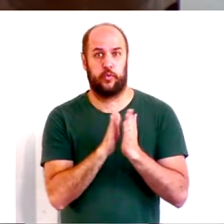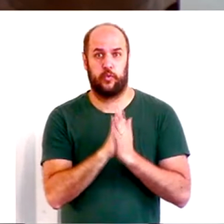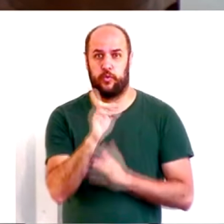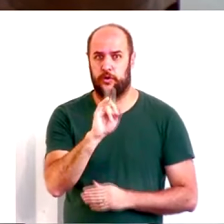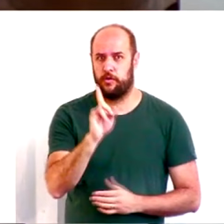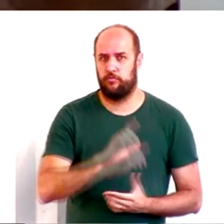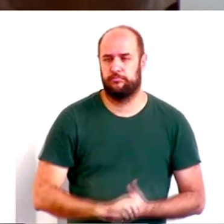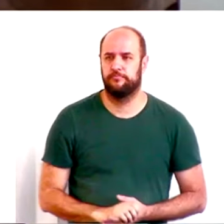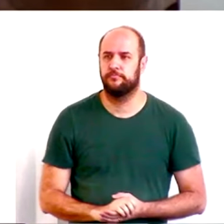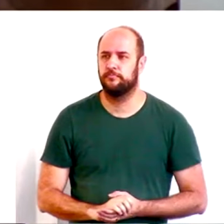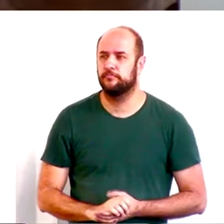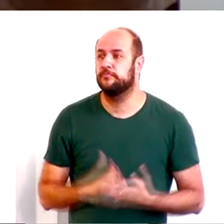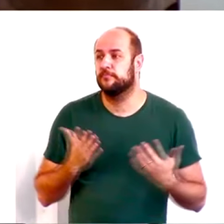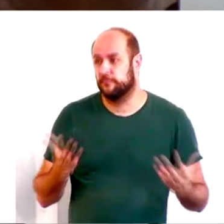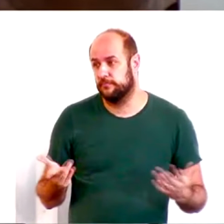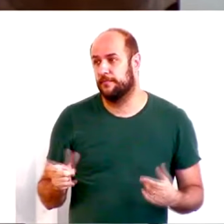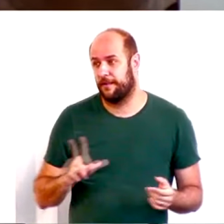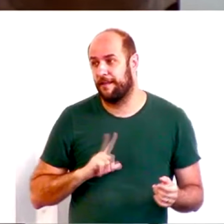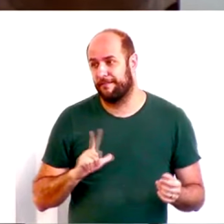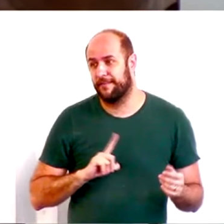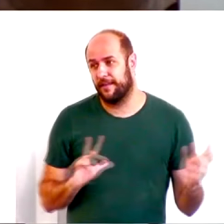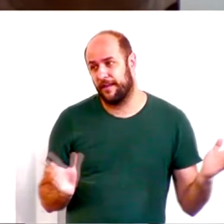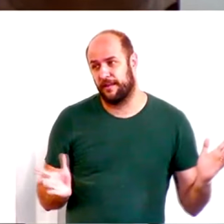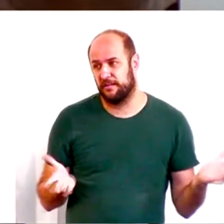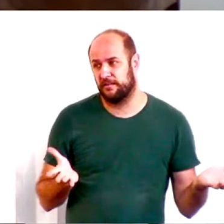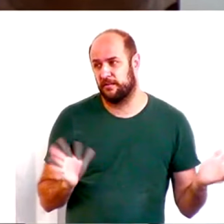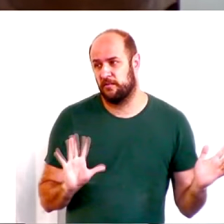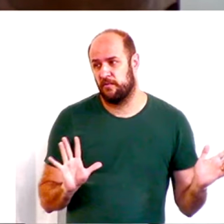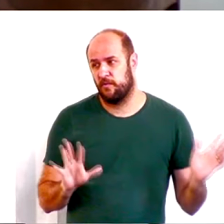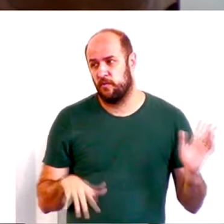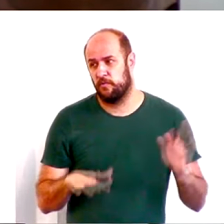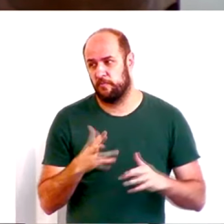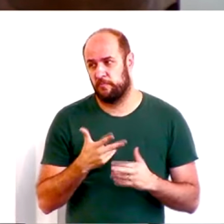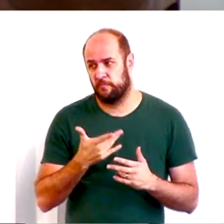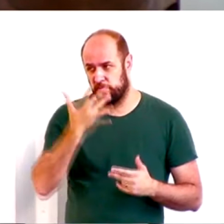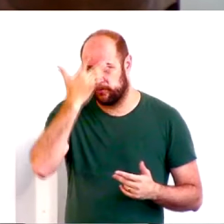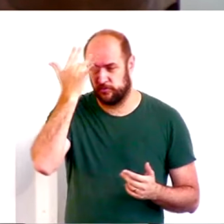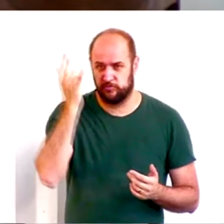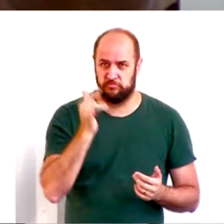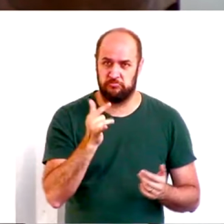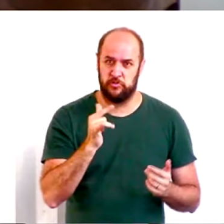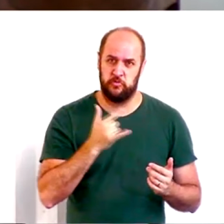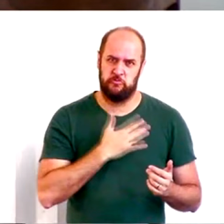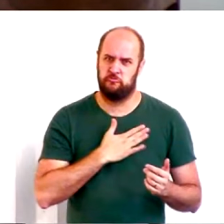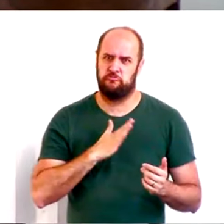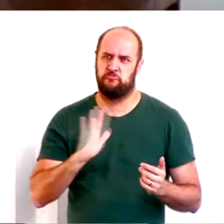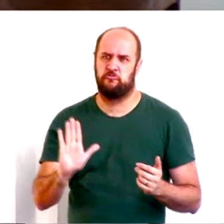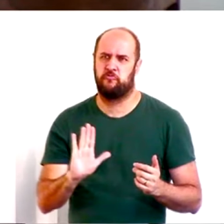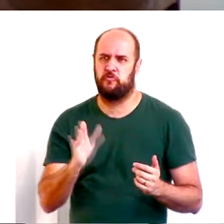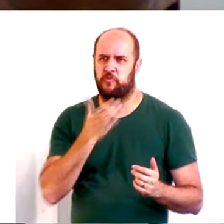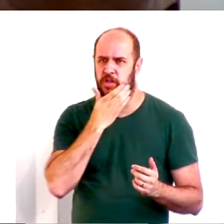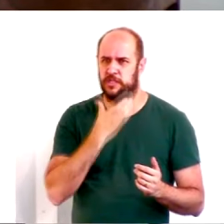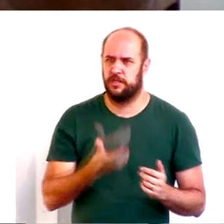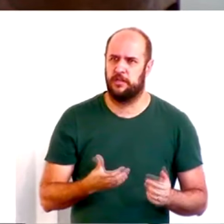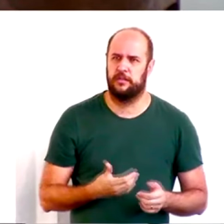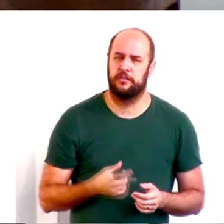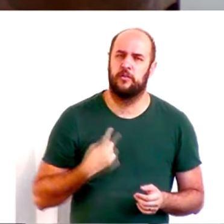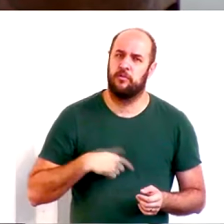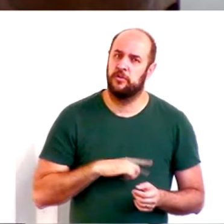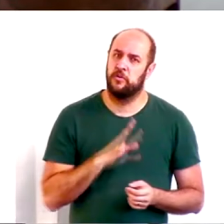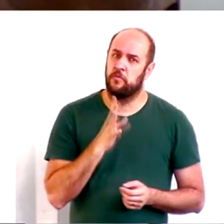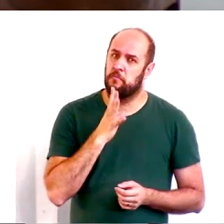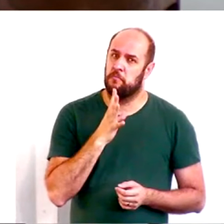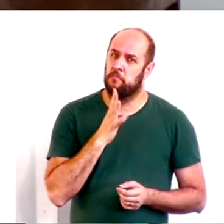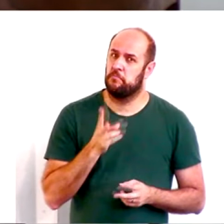eu sei que muitas Há muitas objeções ao próprio Natal nós reconhecemos que o Natal